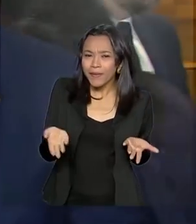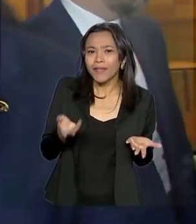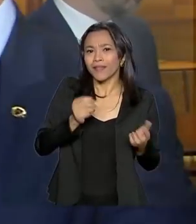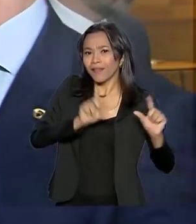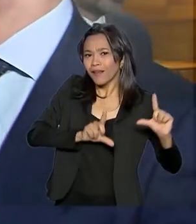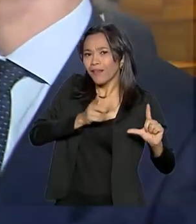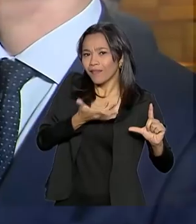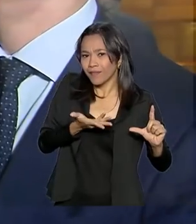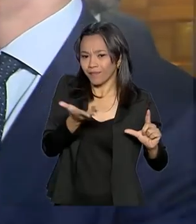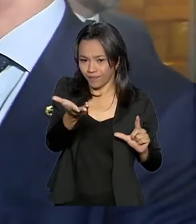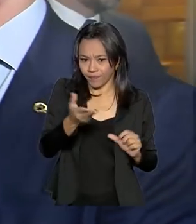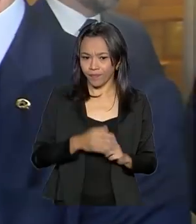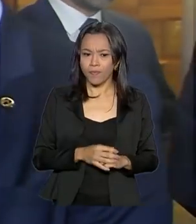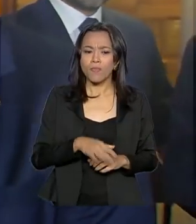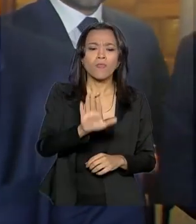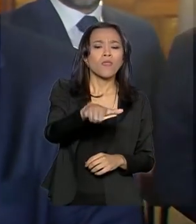Brasil.